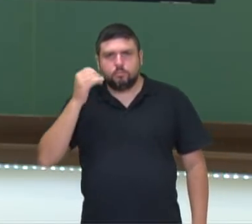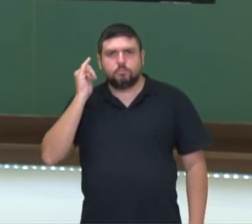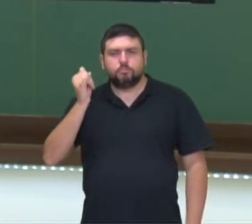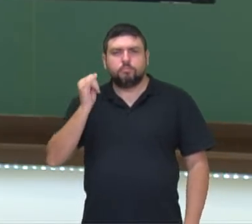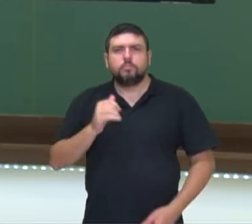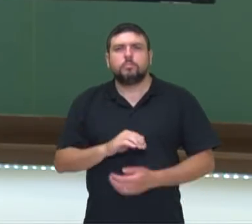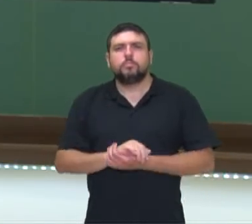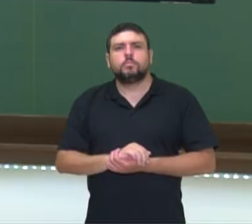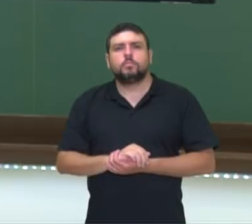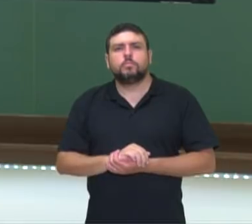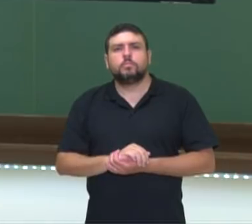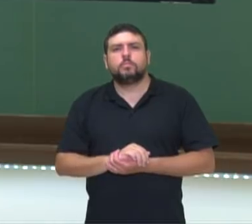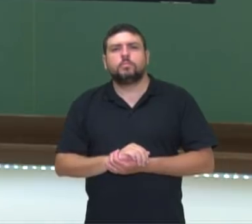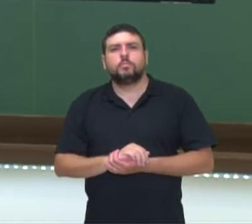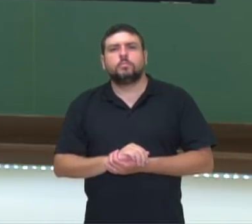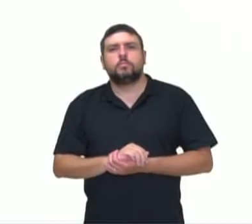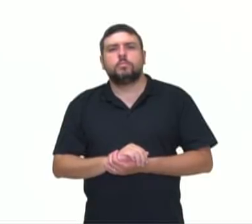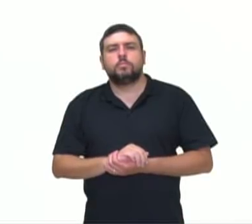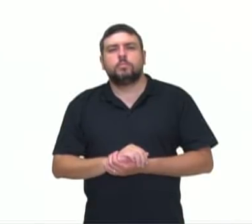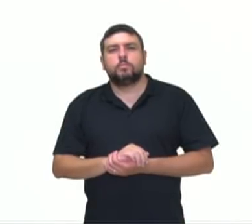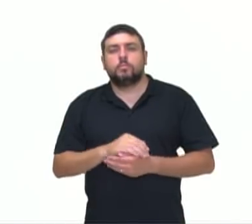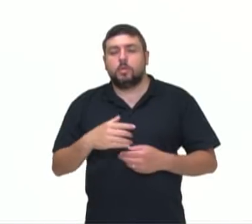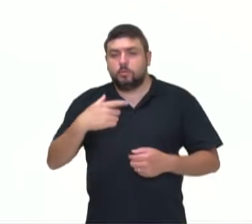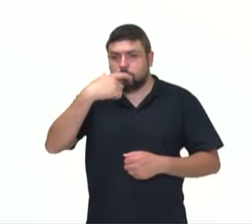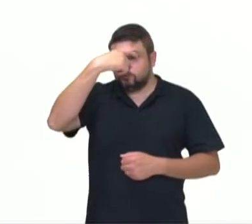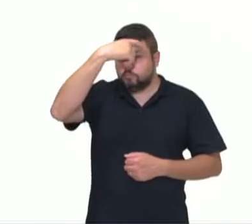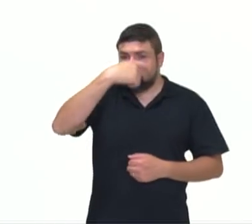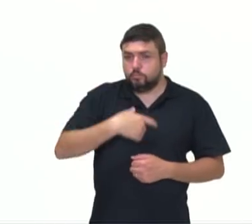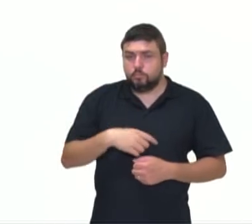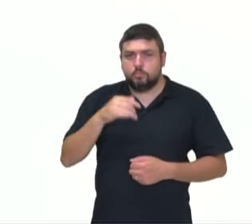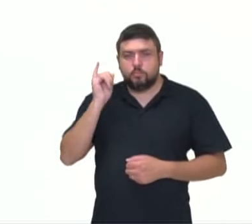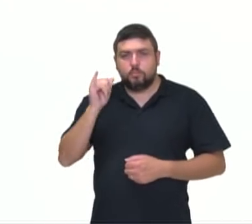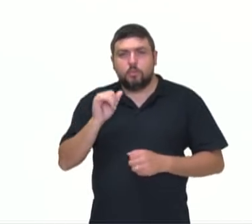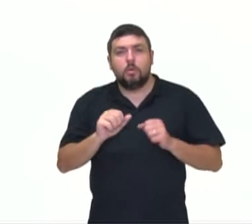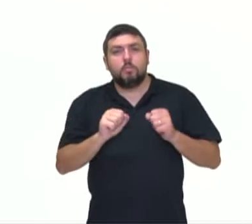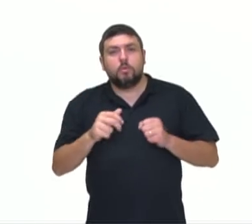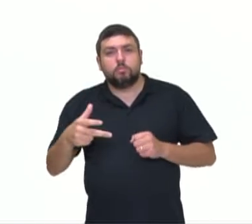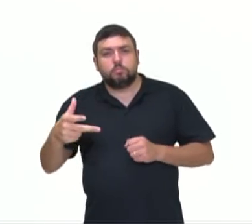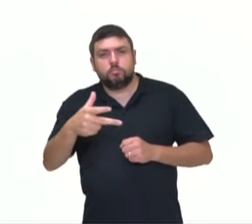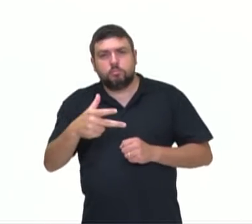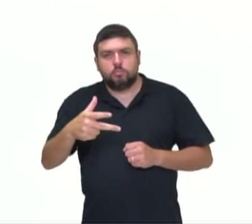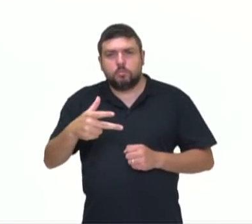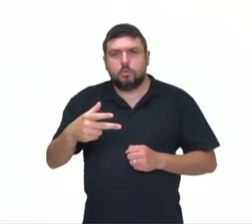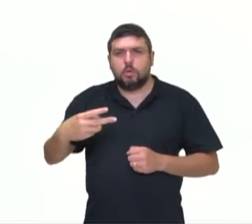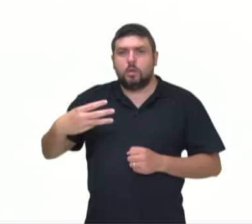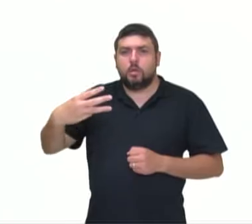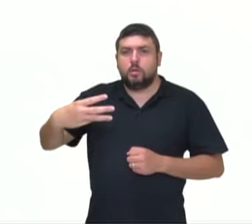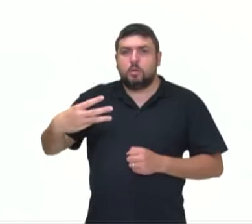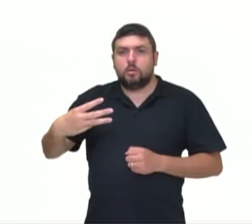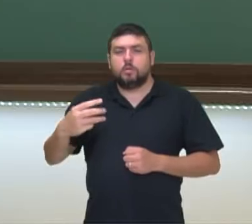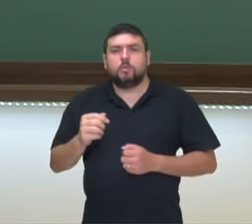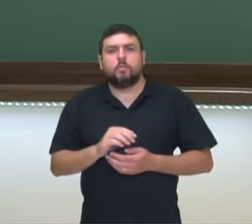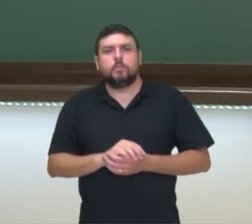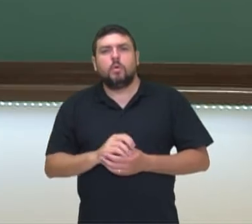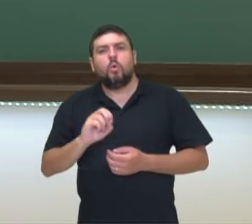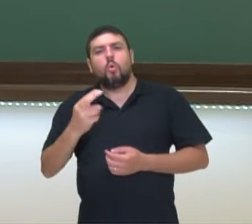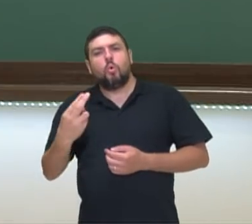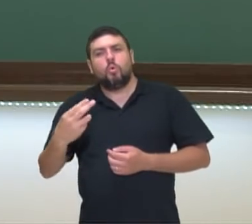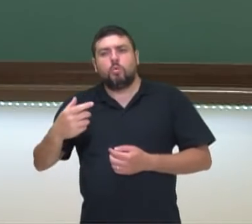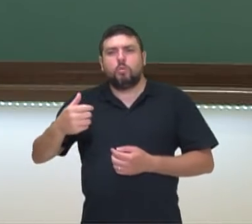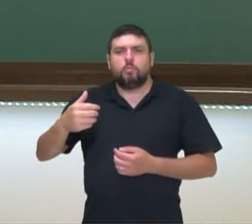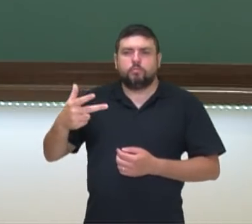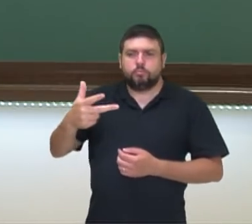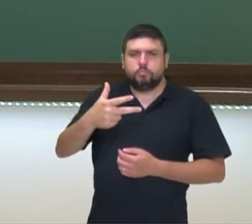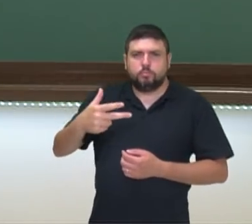a necessidade de um narrador, que ele pode ser em terceira pessoa ou em primeira pessoa. Falando sobre